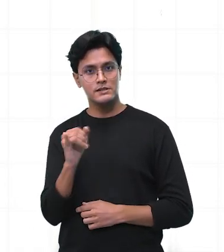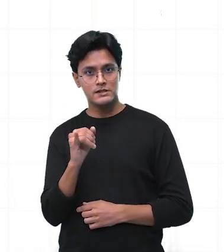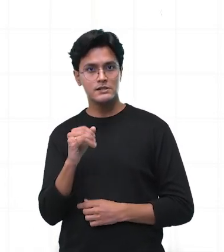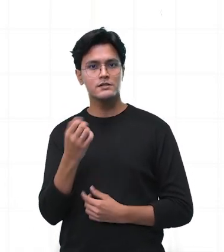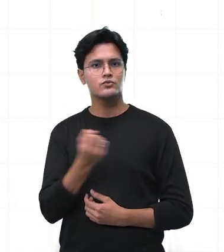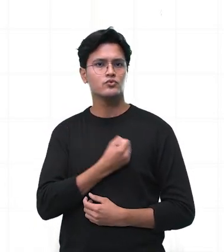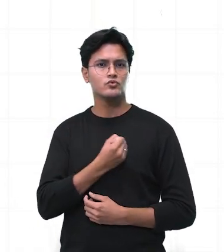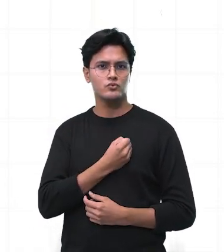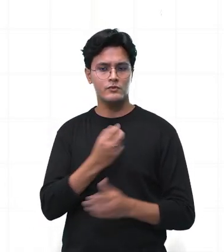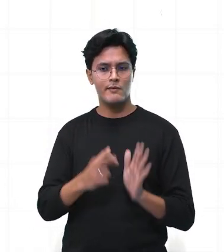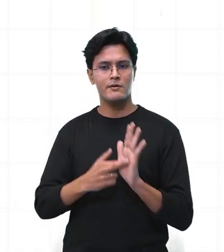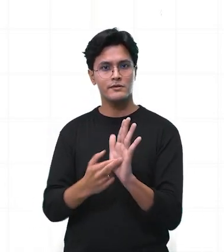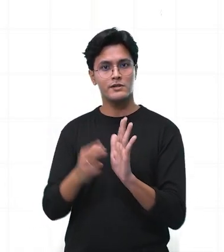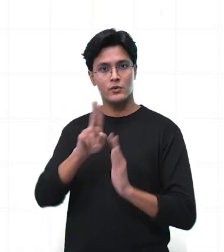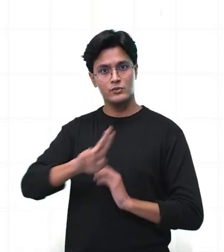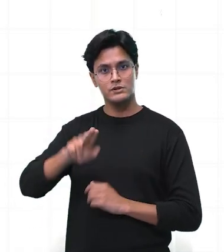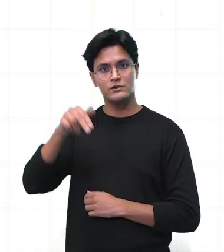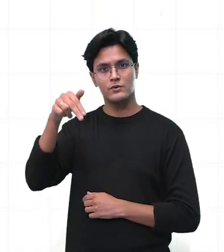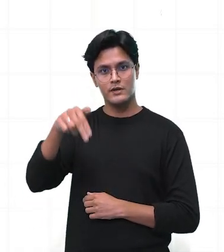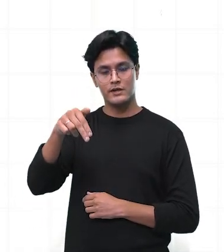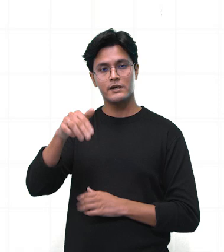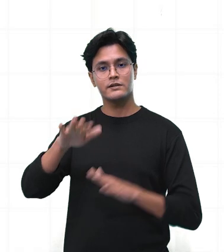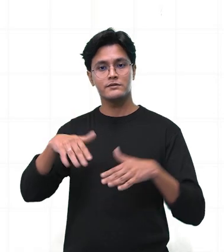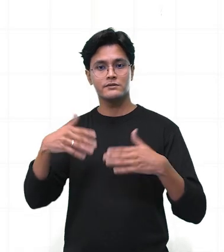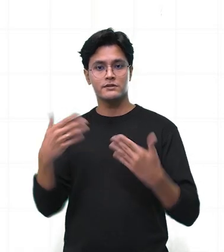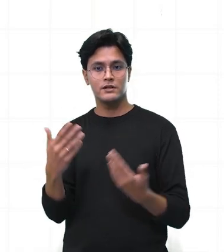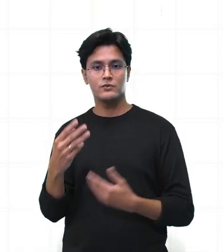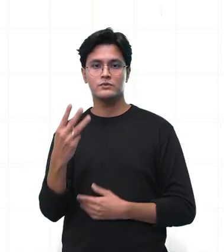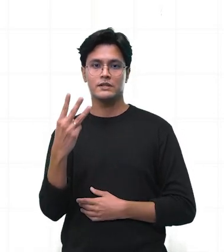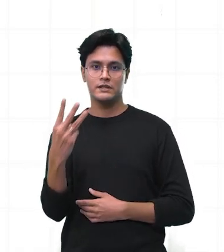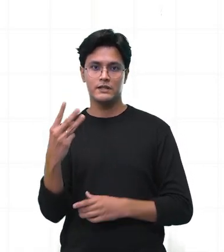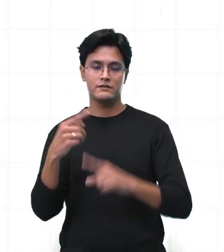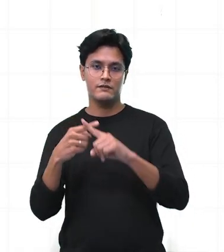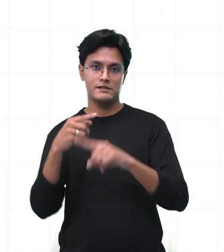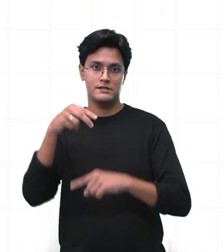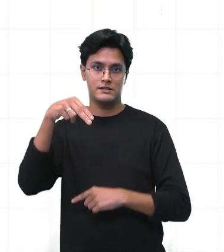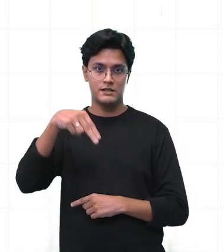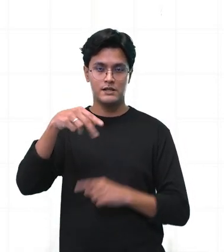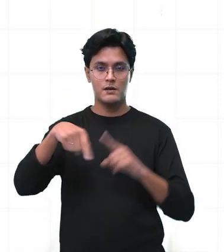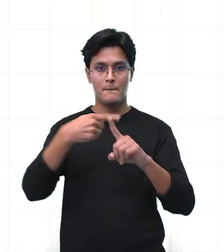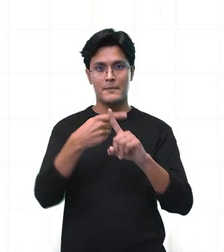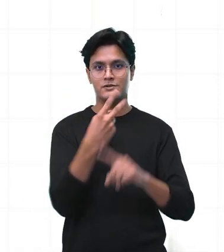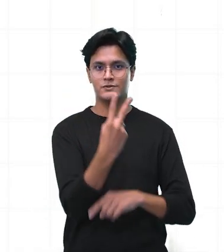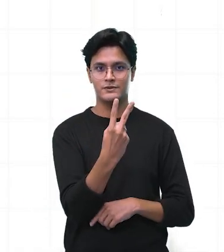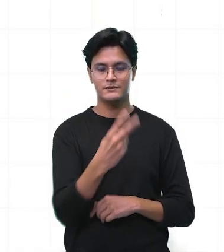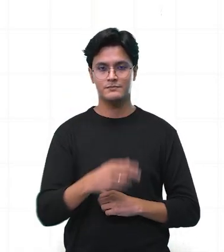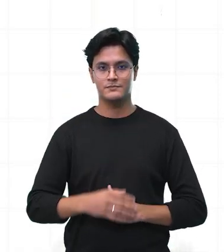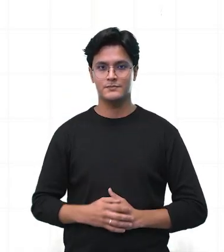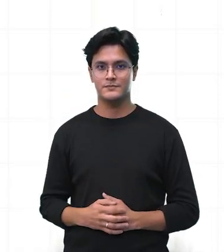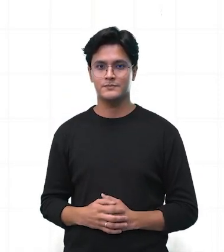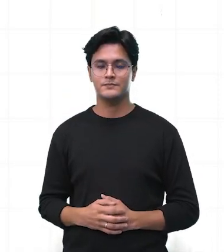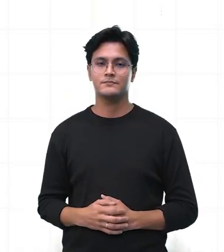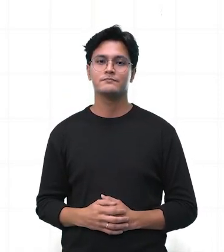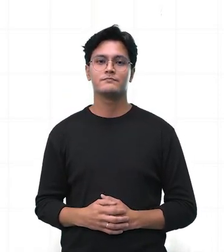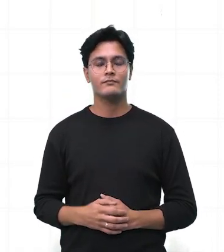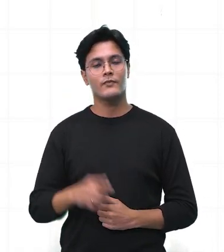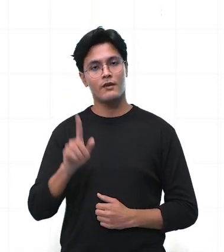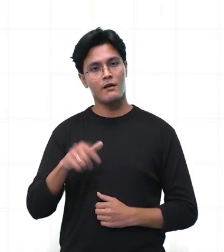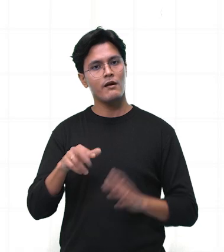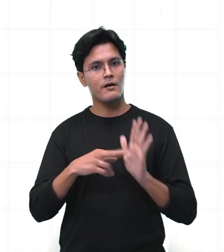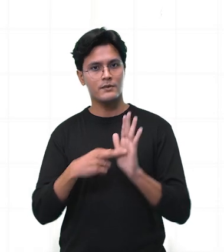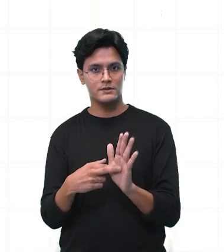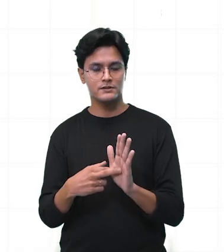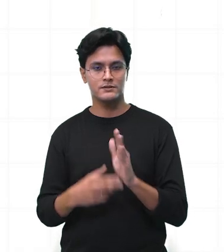o triplo de um número 3 vezes n mais 2. Essa é a